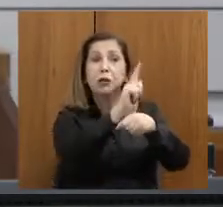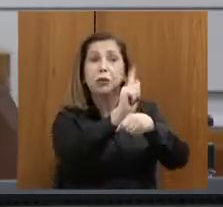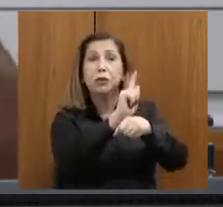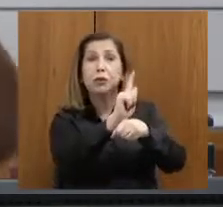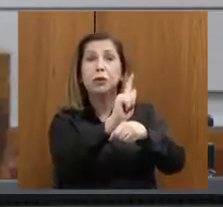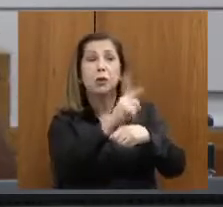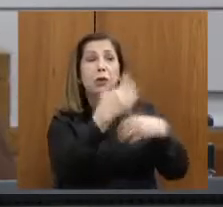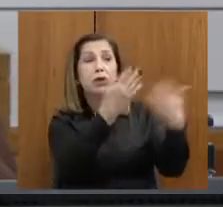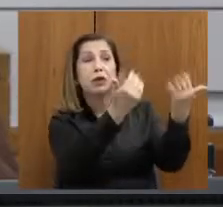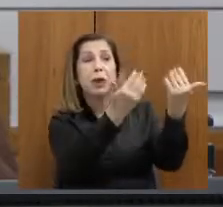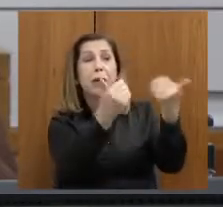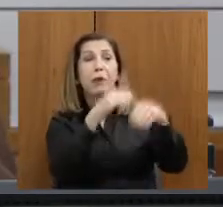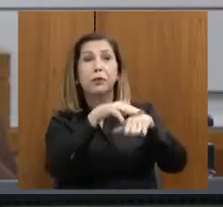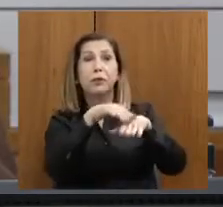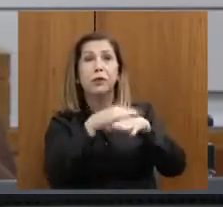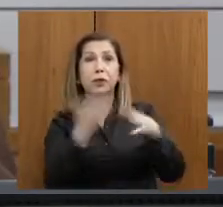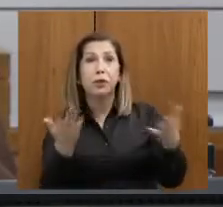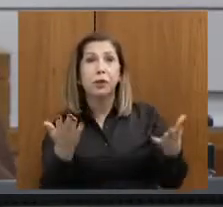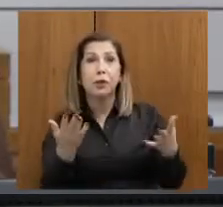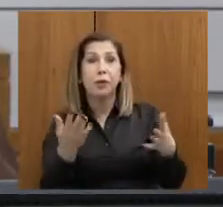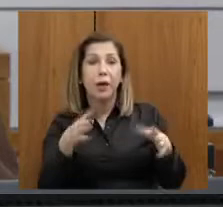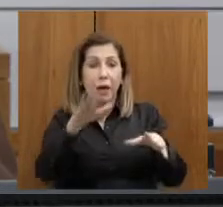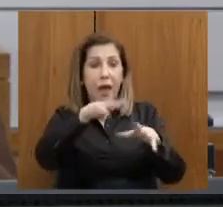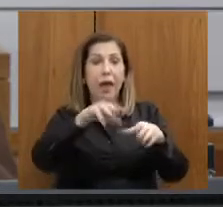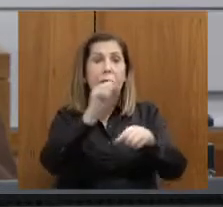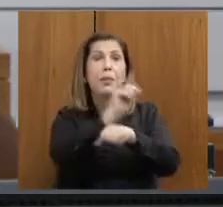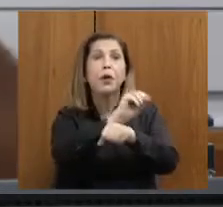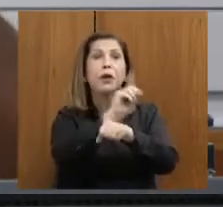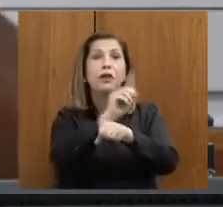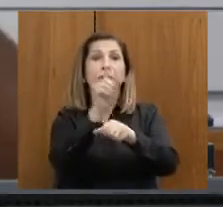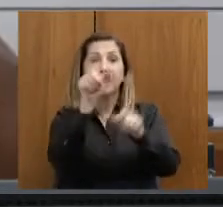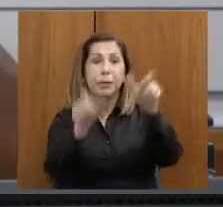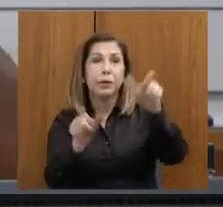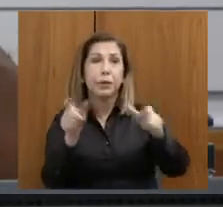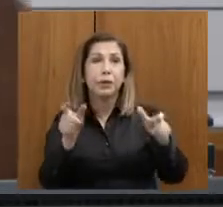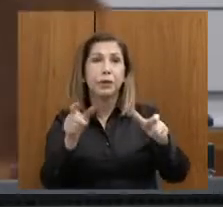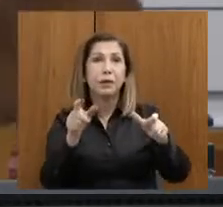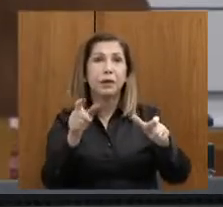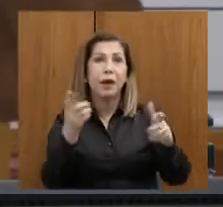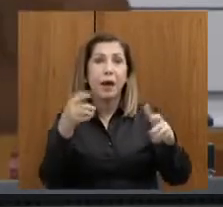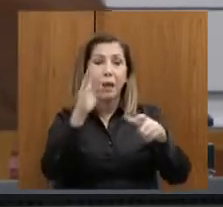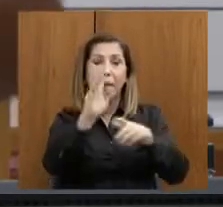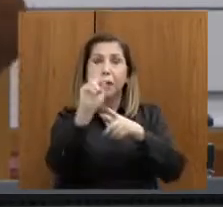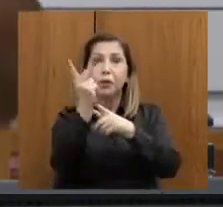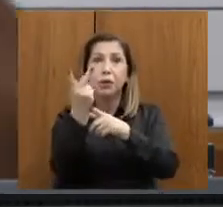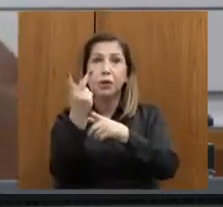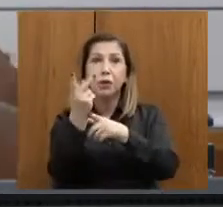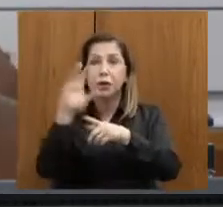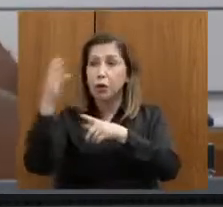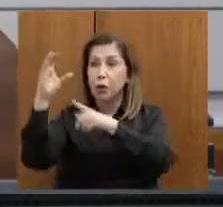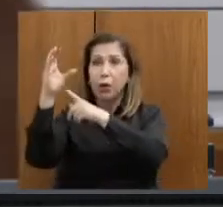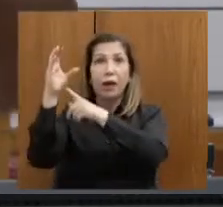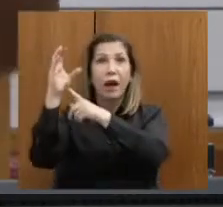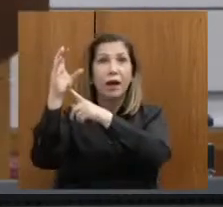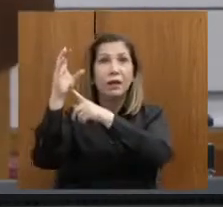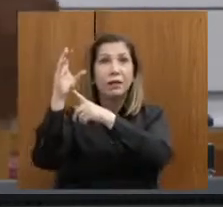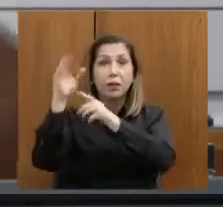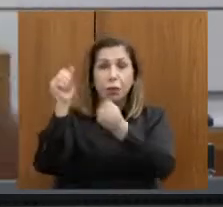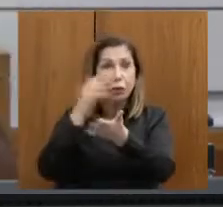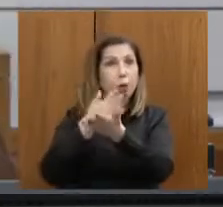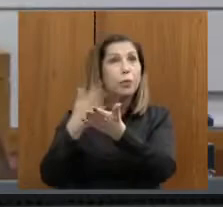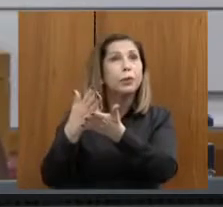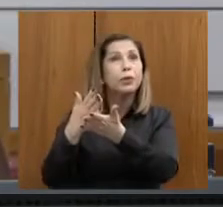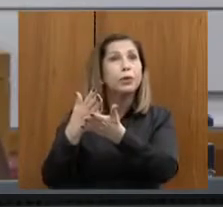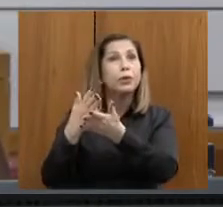conversa com ele a rede de t-rex protegidos de Passa Quatro tejido ela é de Belo Horizonte mais Contagem conversou com o nosso